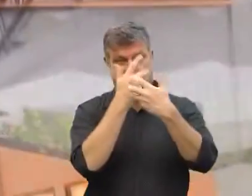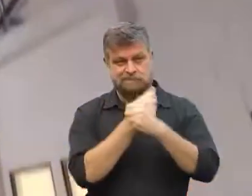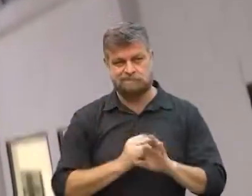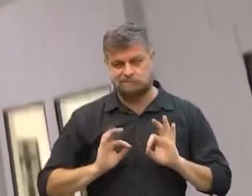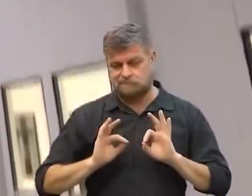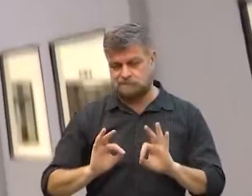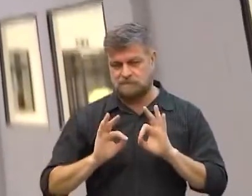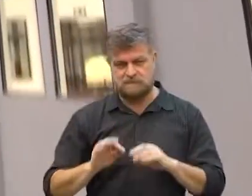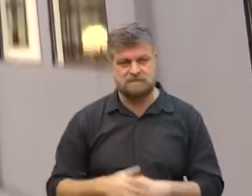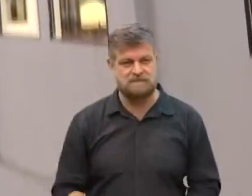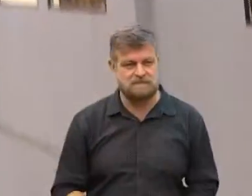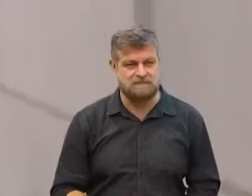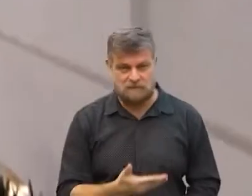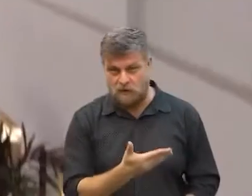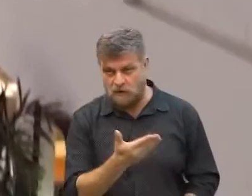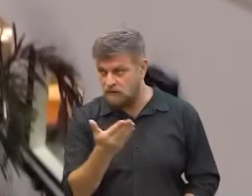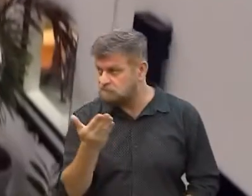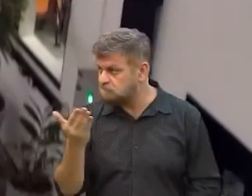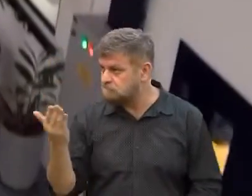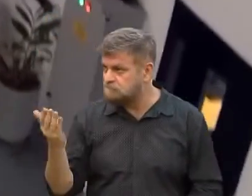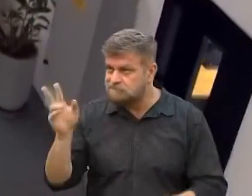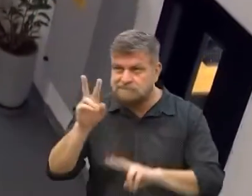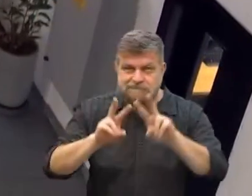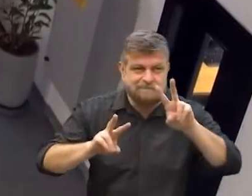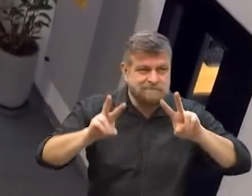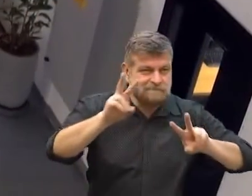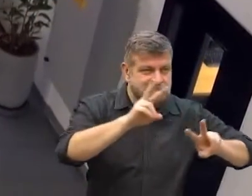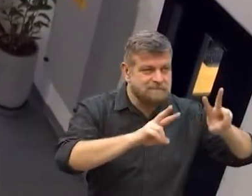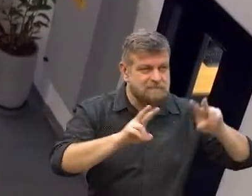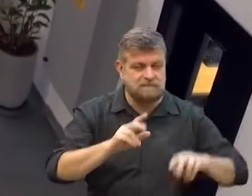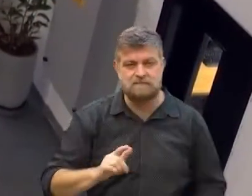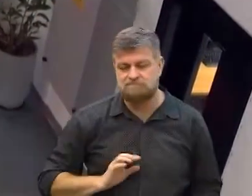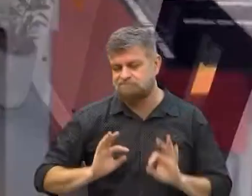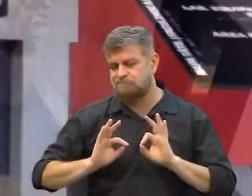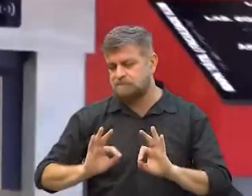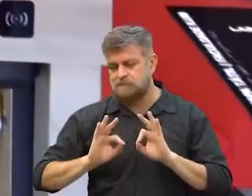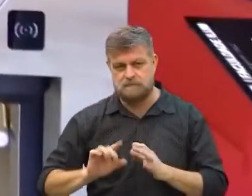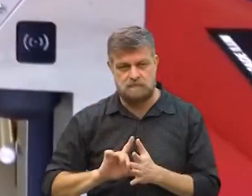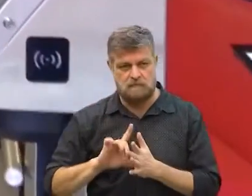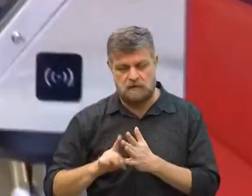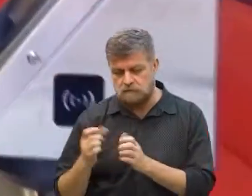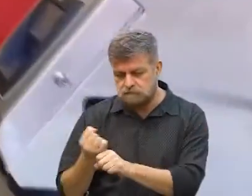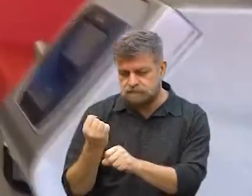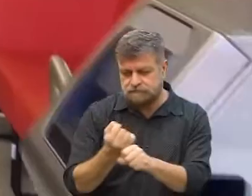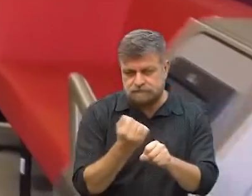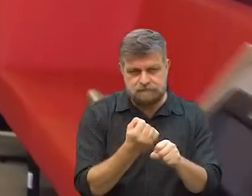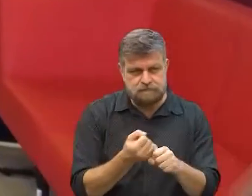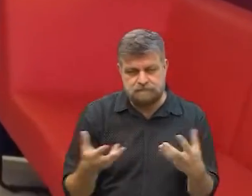uma estação orbital, né? Porque devido à configuração dele, depois talvez vocês